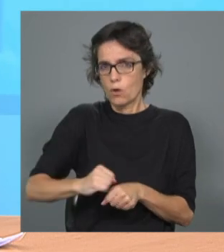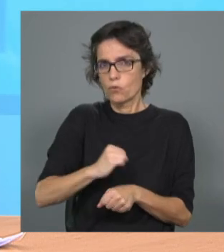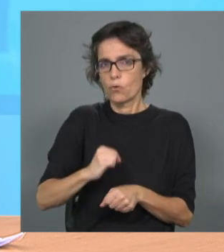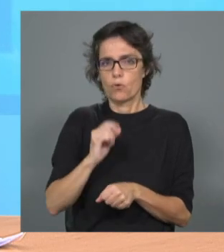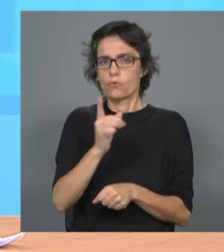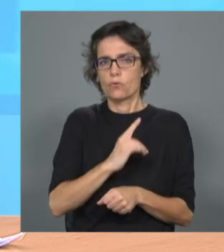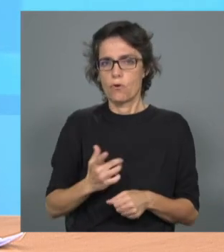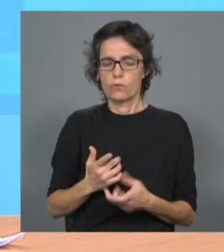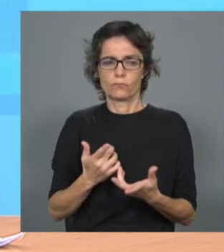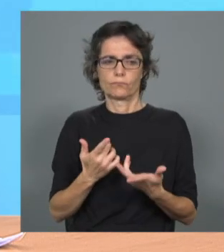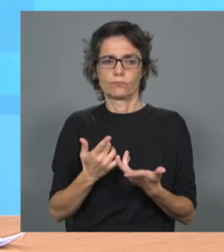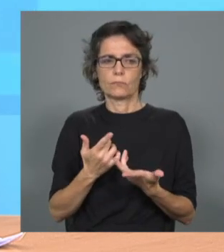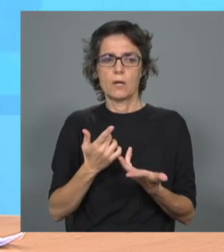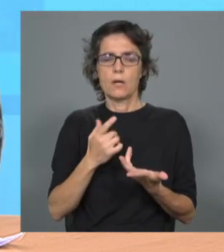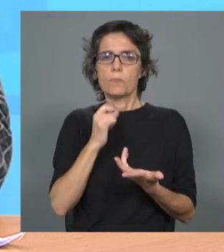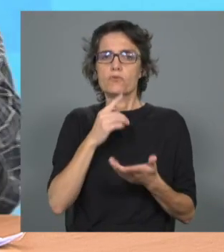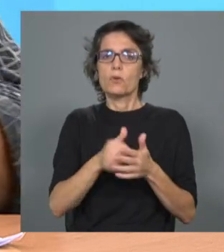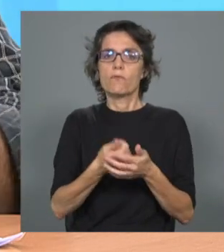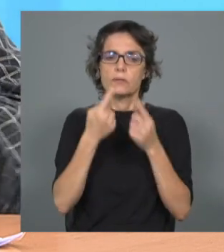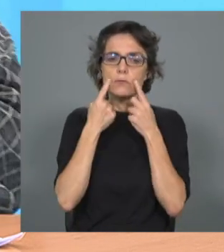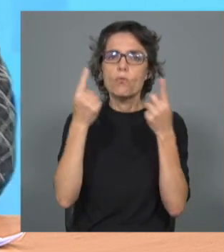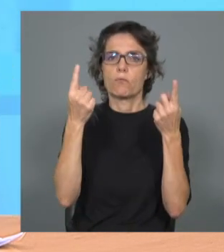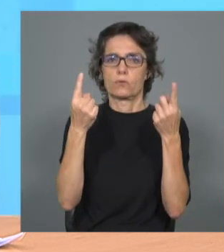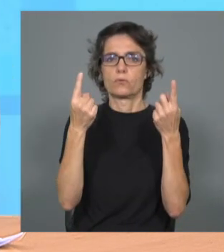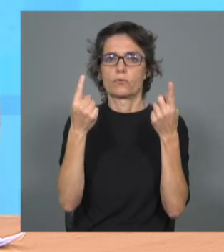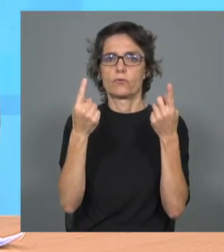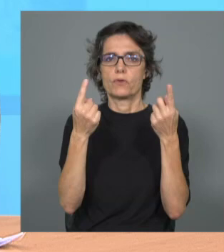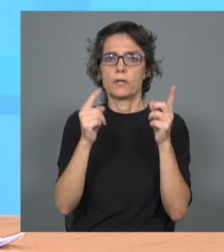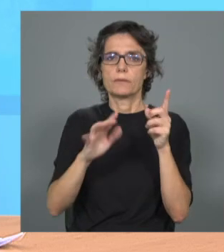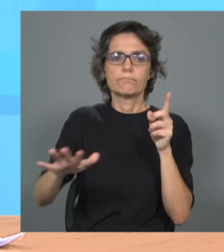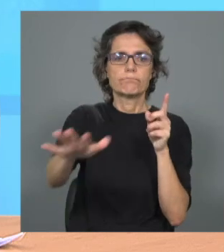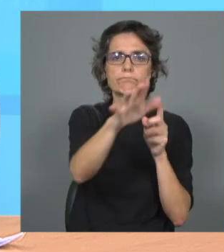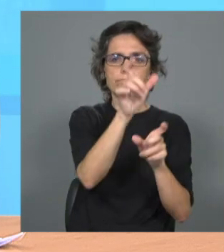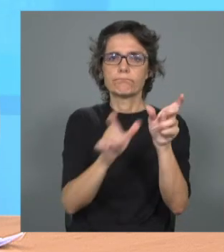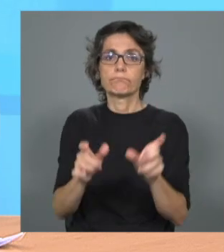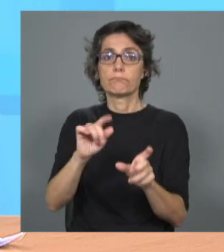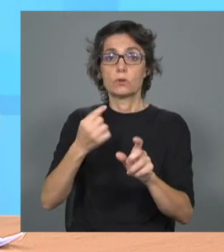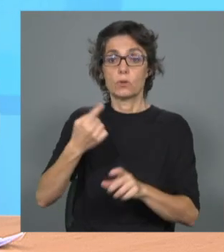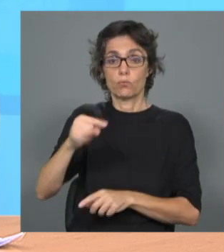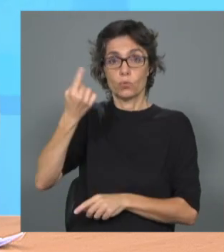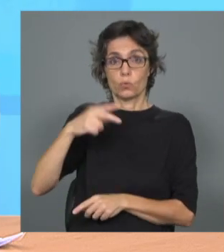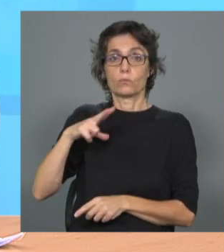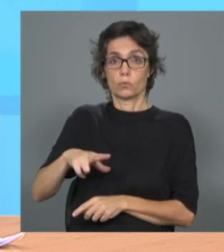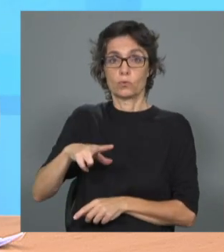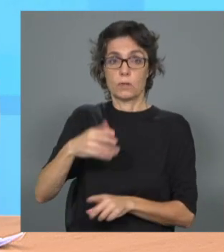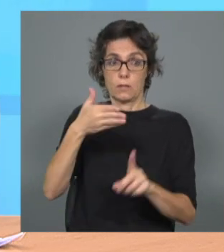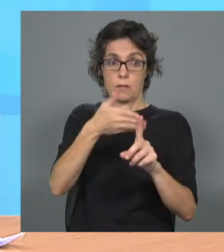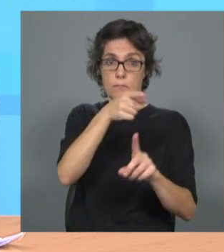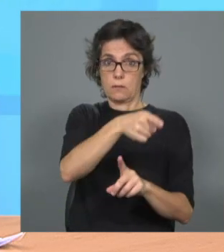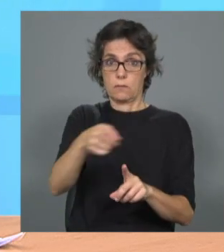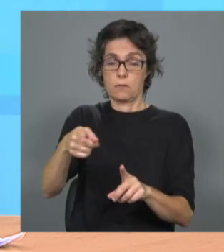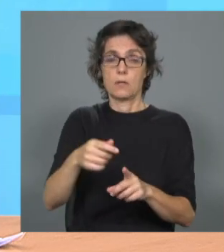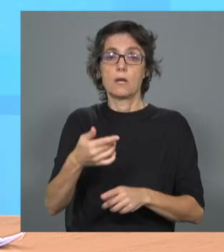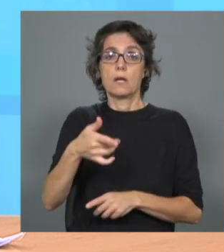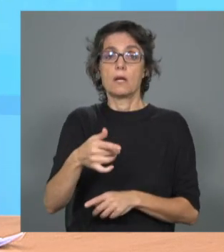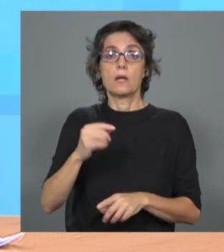capacidade de anunciar o Evangelho entre os irmãos. Eu sou o único português naquela missão, sou o